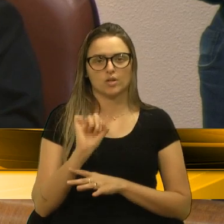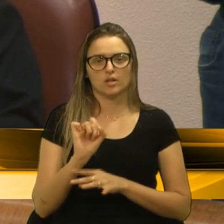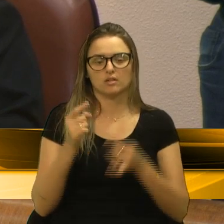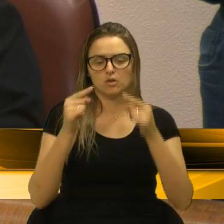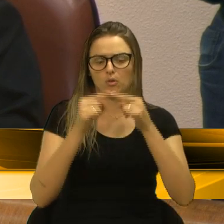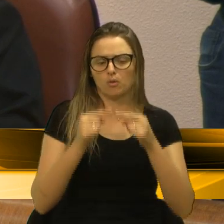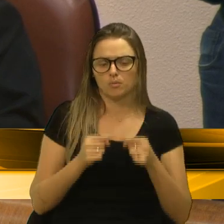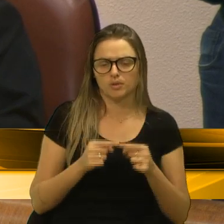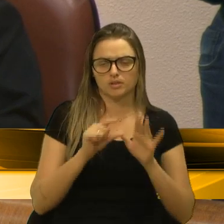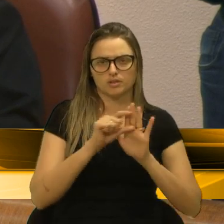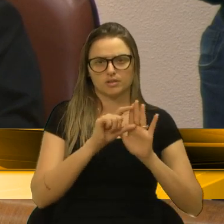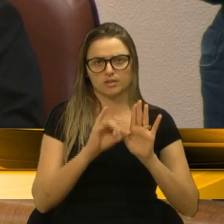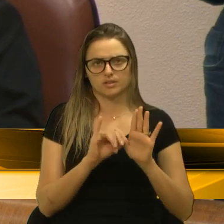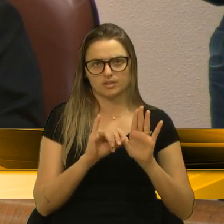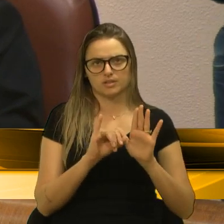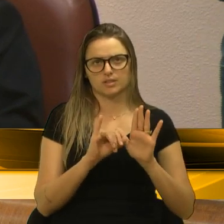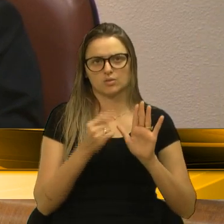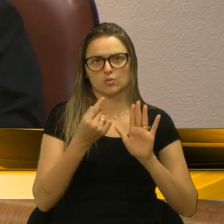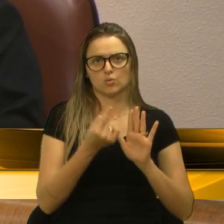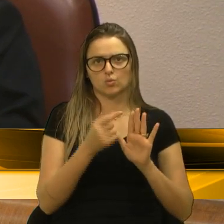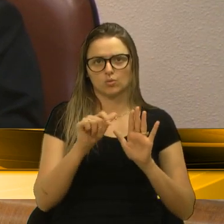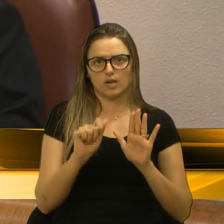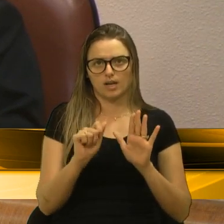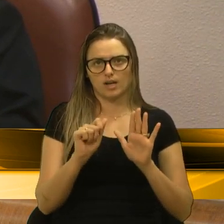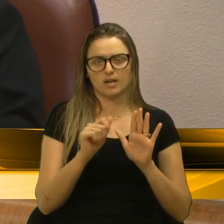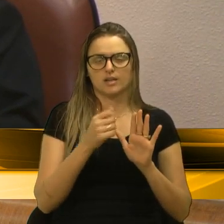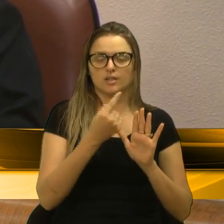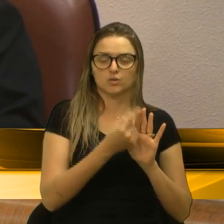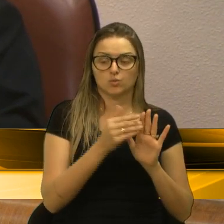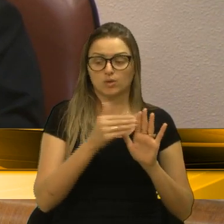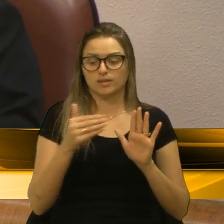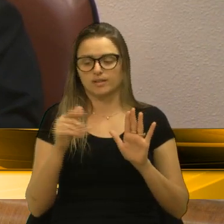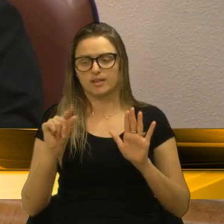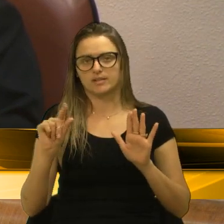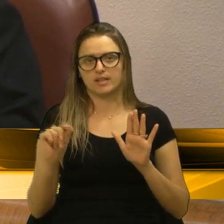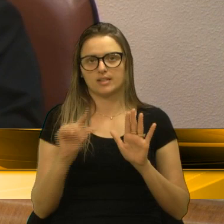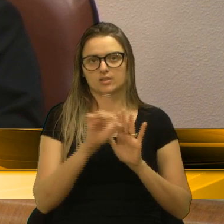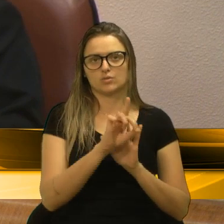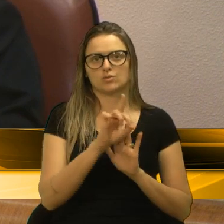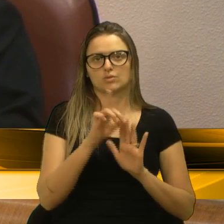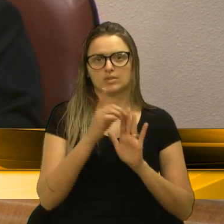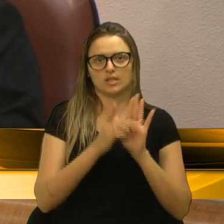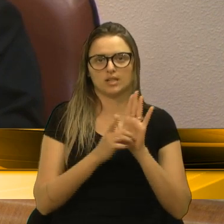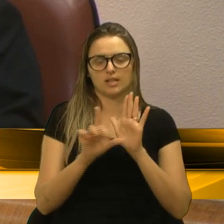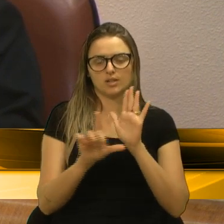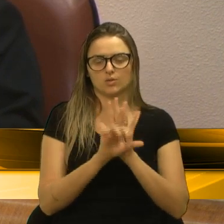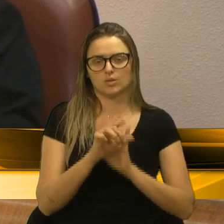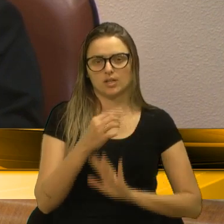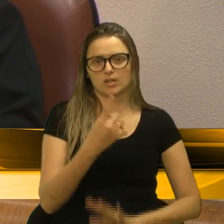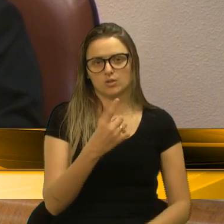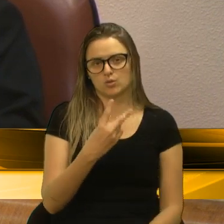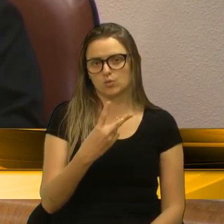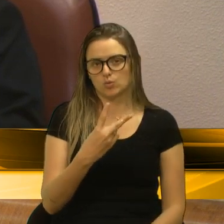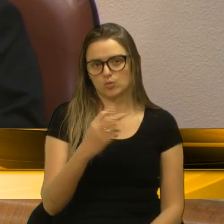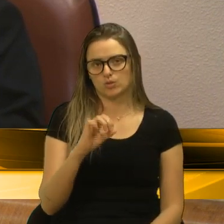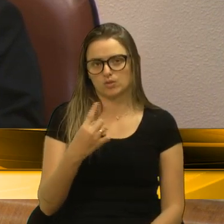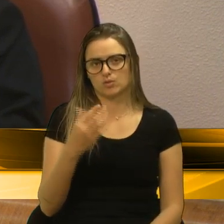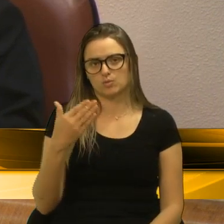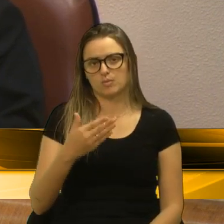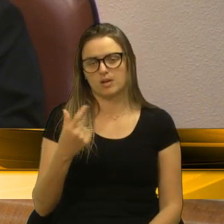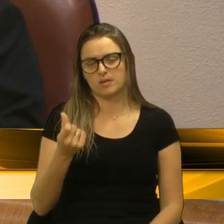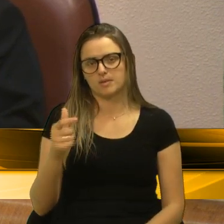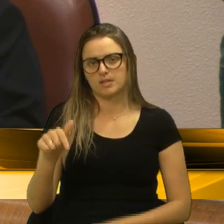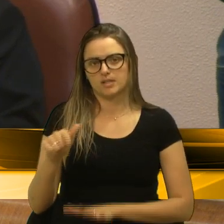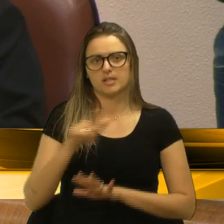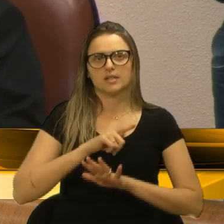dos incisos de 1 a 10 do artigo 10 do Decreto-Lei 201/67 são